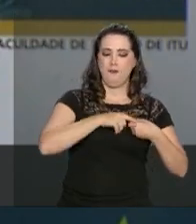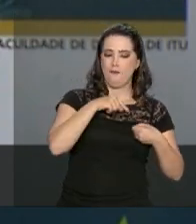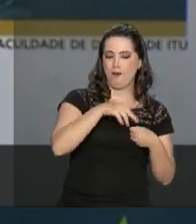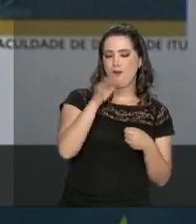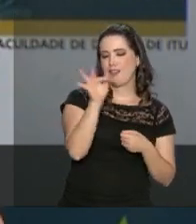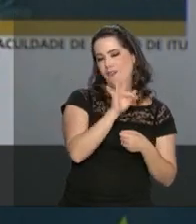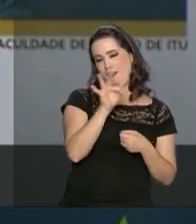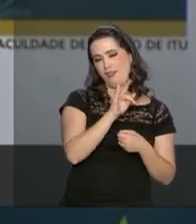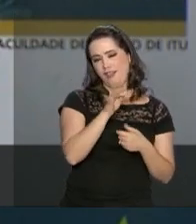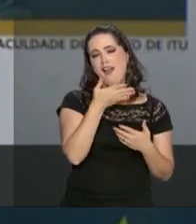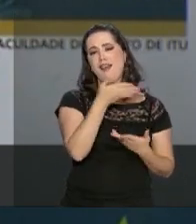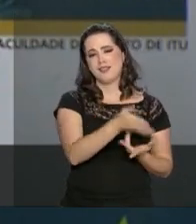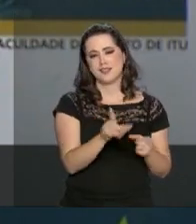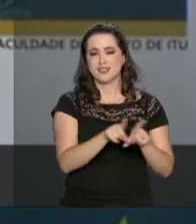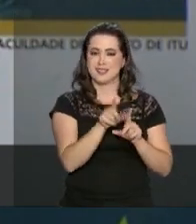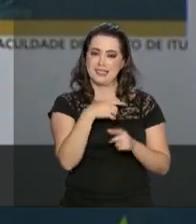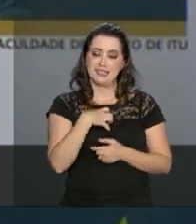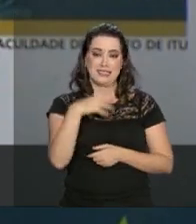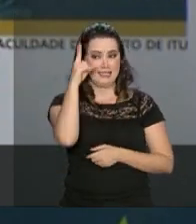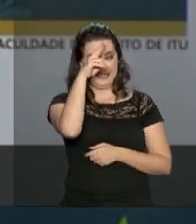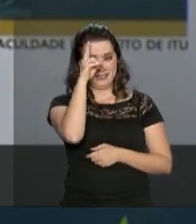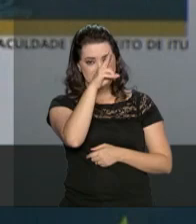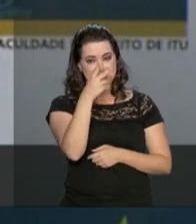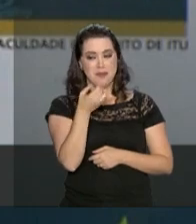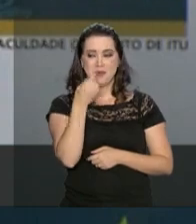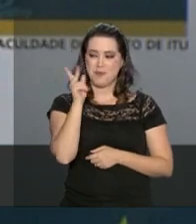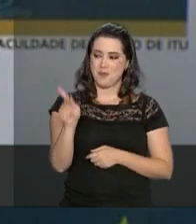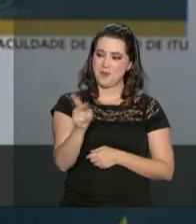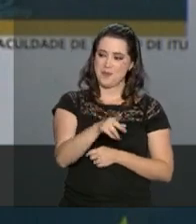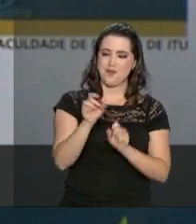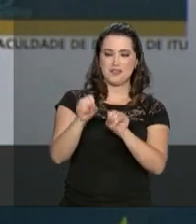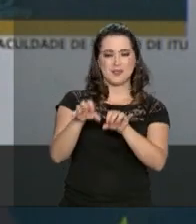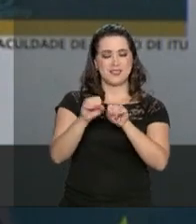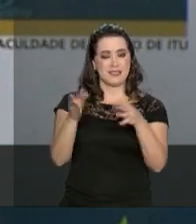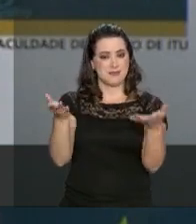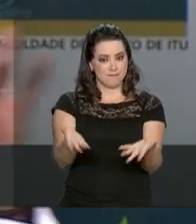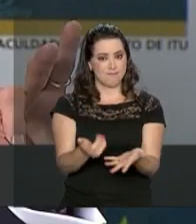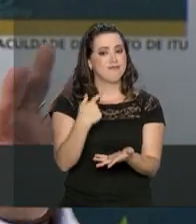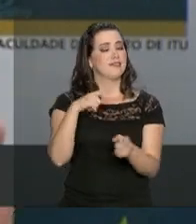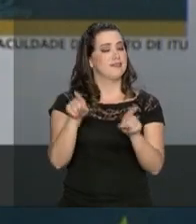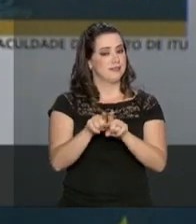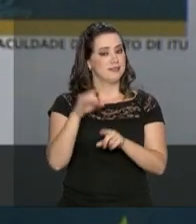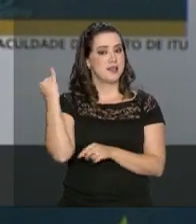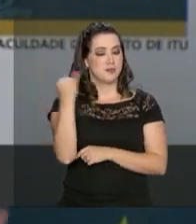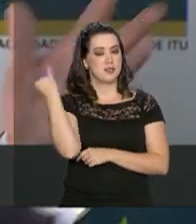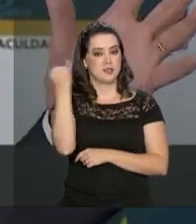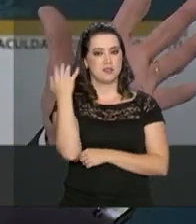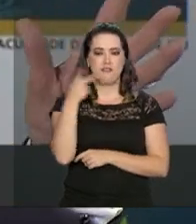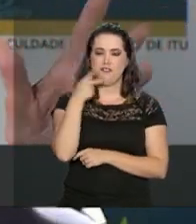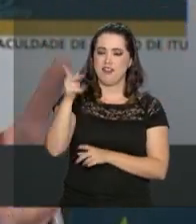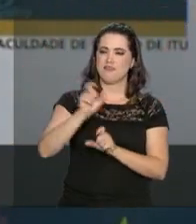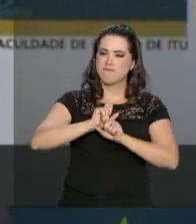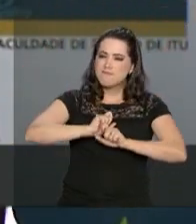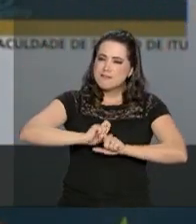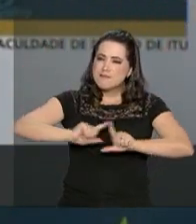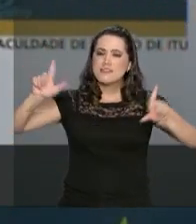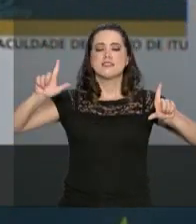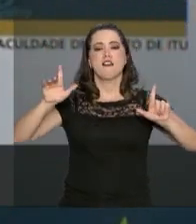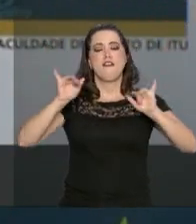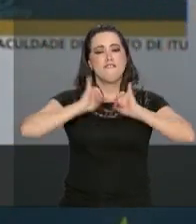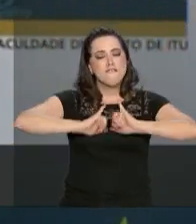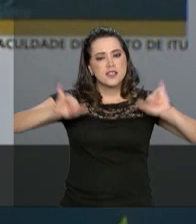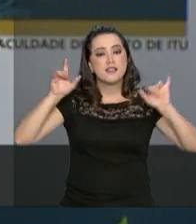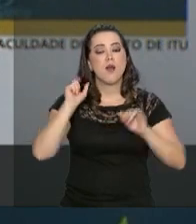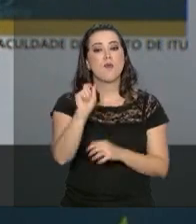faculdade, recordar os bons tempos em que dava aula e, especialmente, registrar em palavras garrafais, em letras